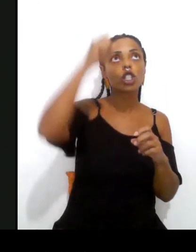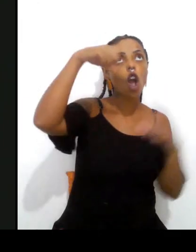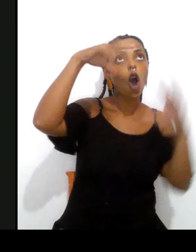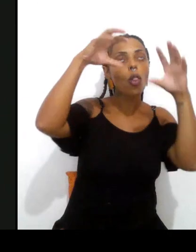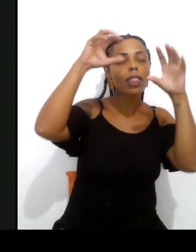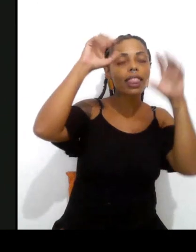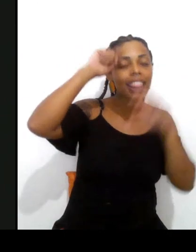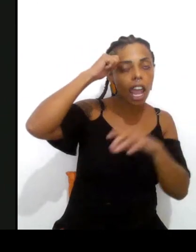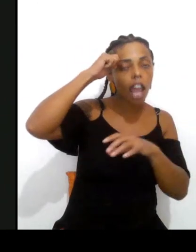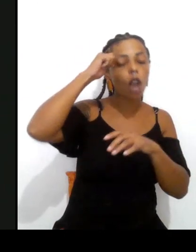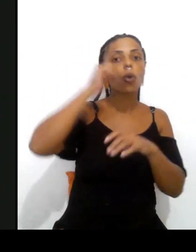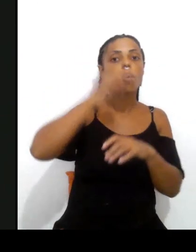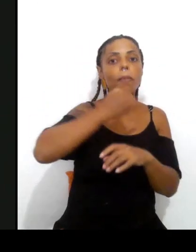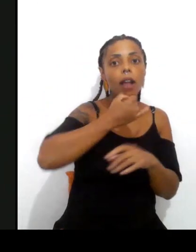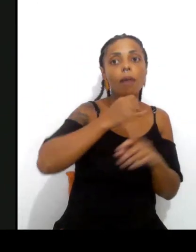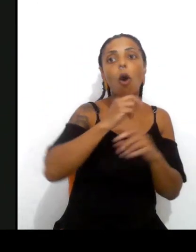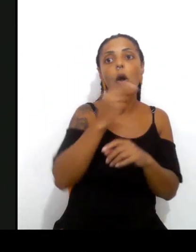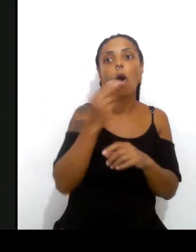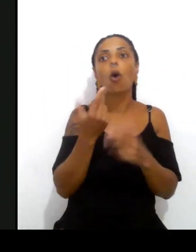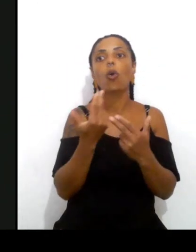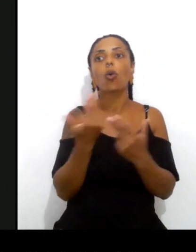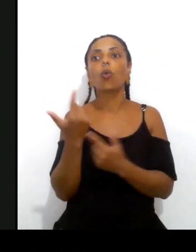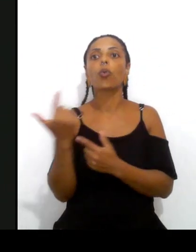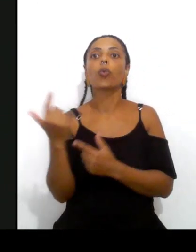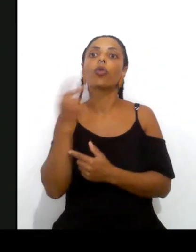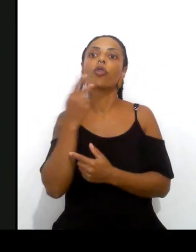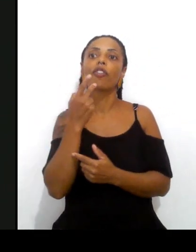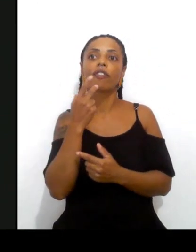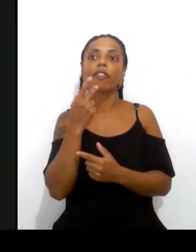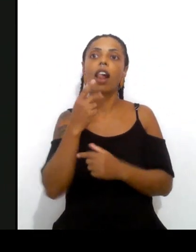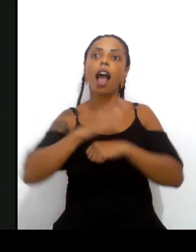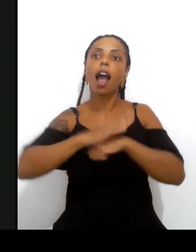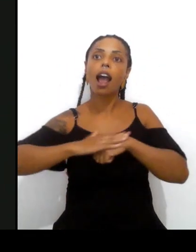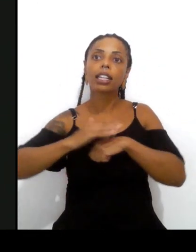da carne viva da pintura emprestada né